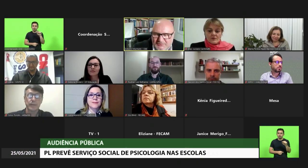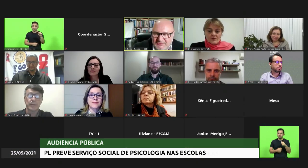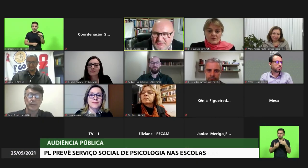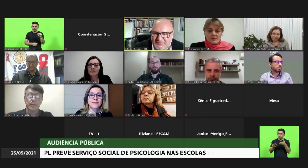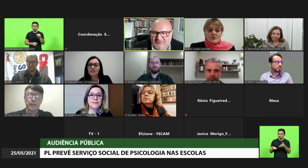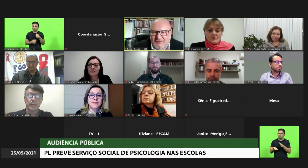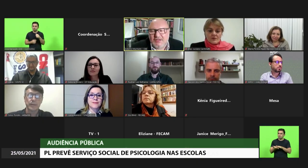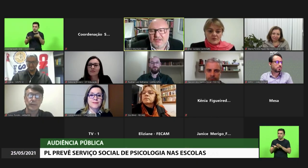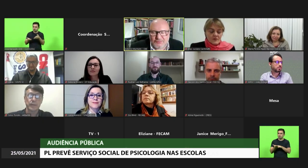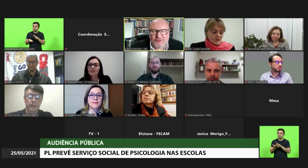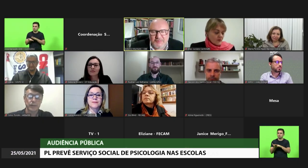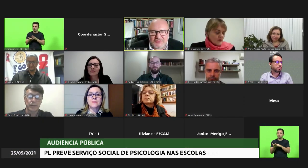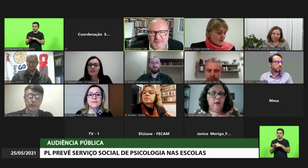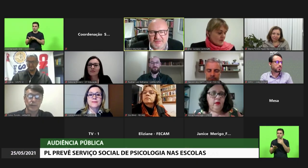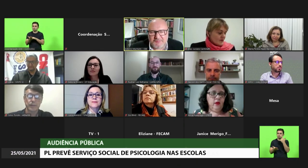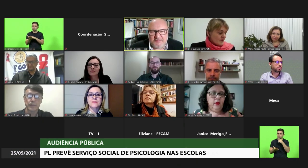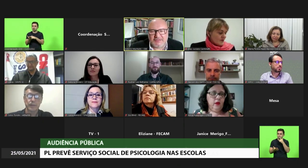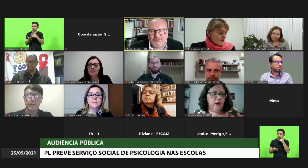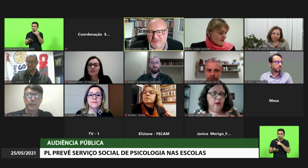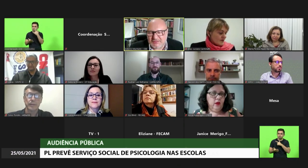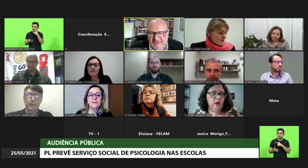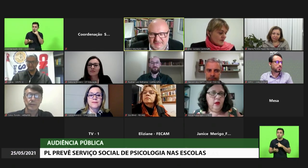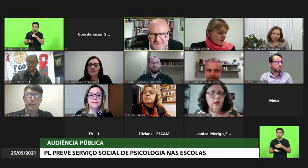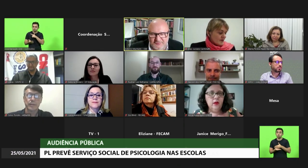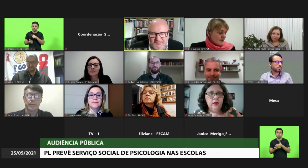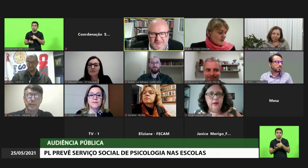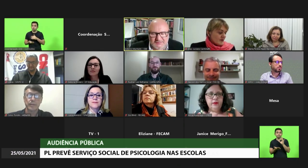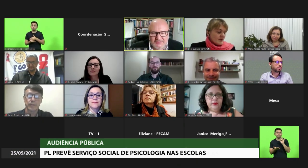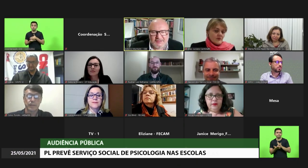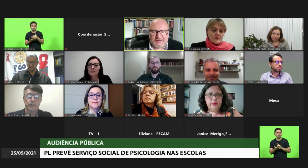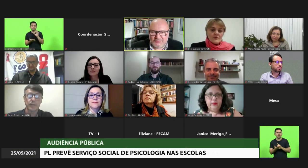educação, que já estão buscando solução. No começo, realmente é problemático.